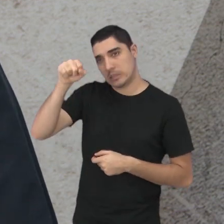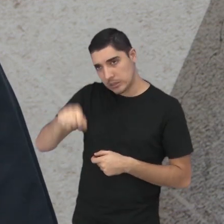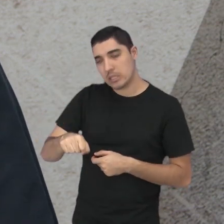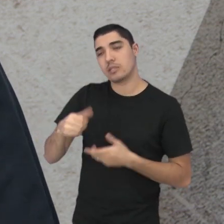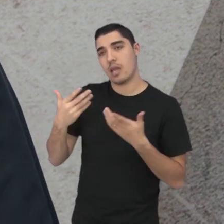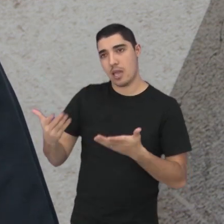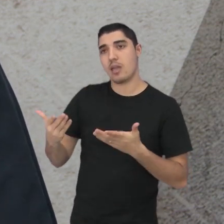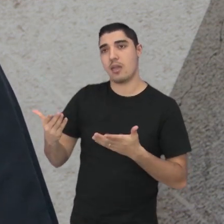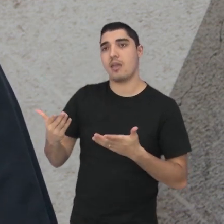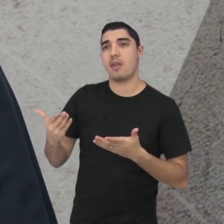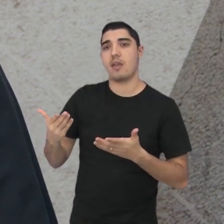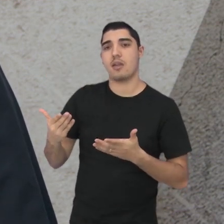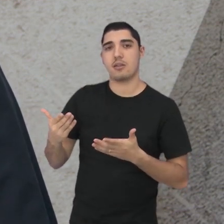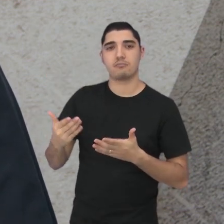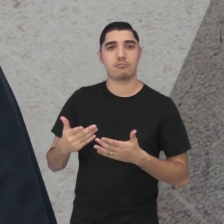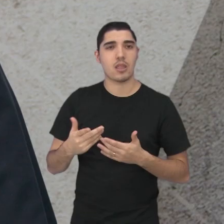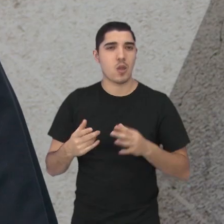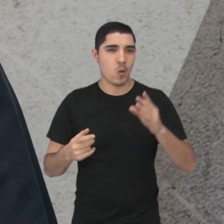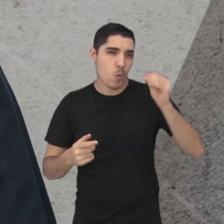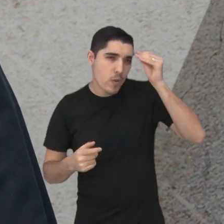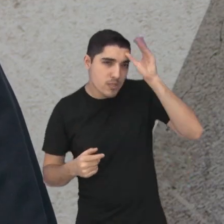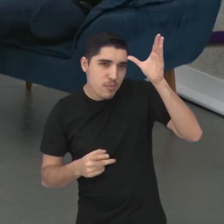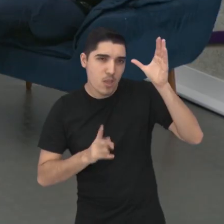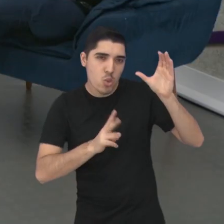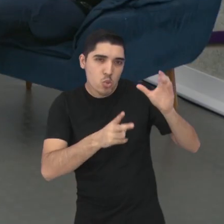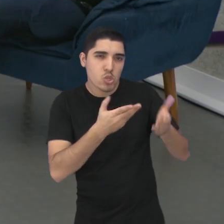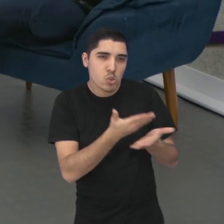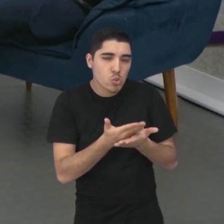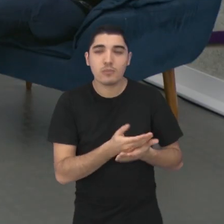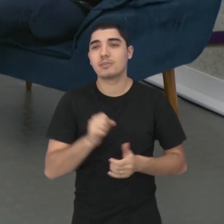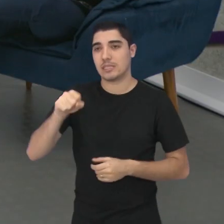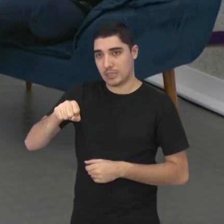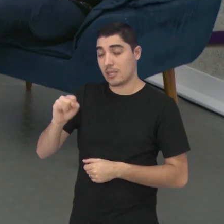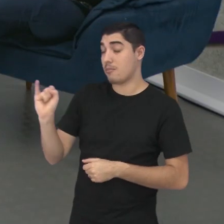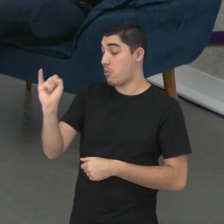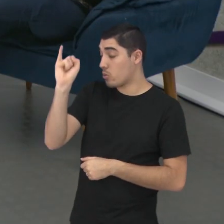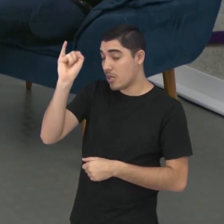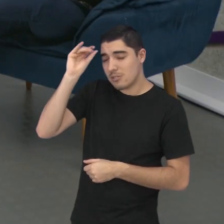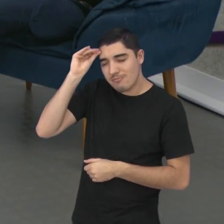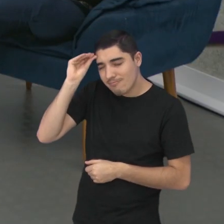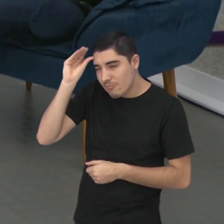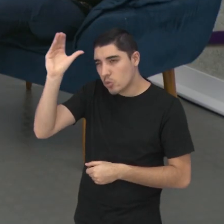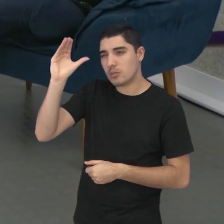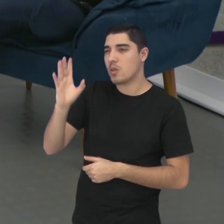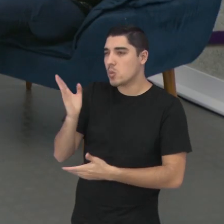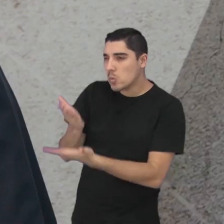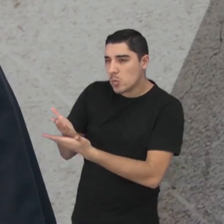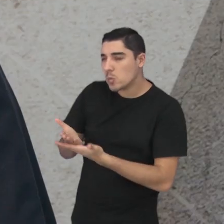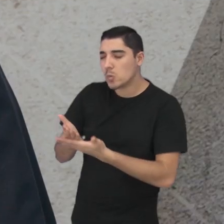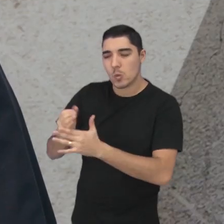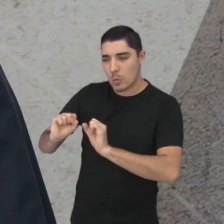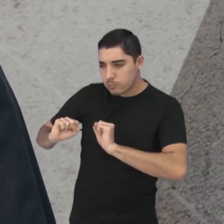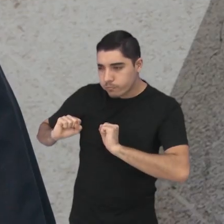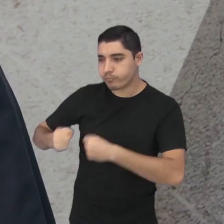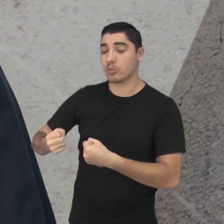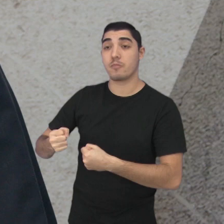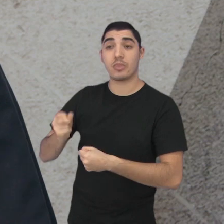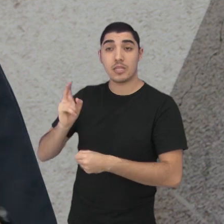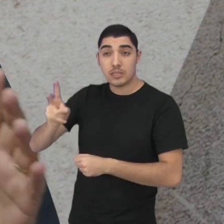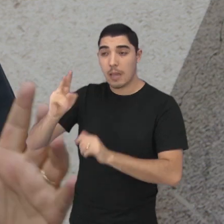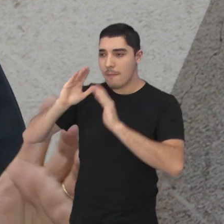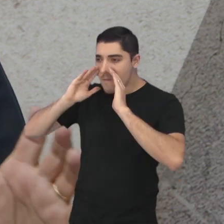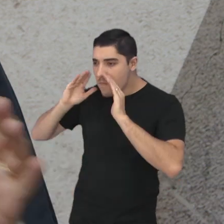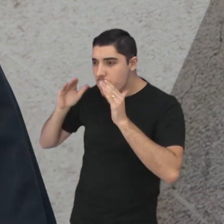nessa parte de mais conhecimento. De mais conhecimento é importante. É importante ele estar